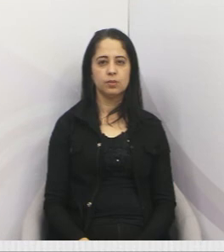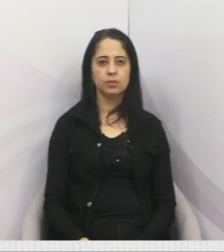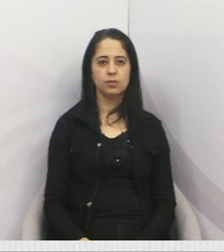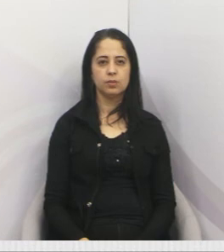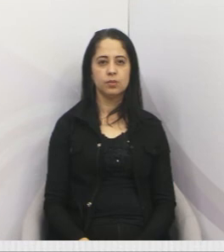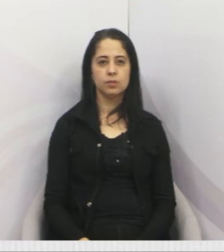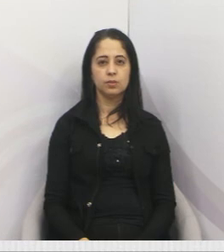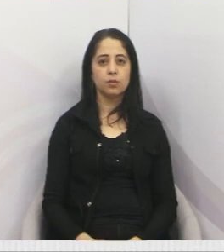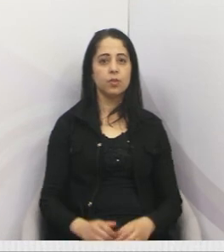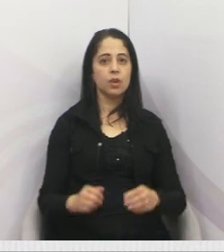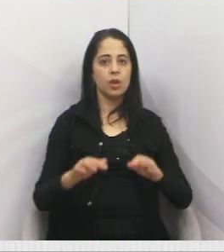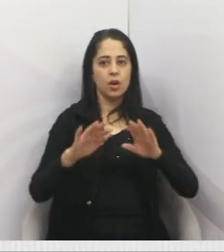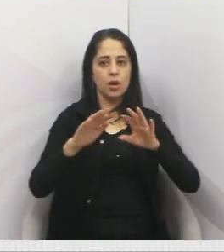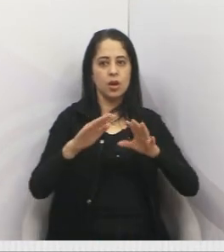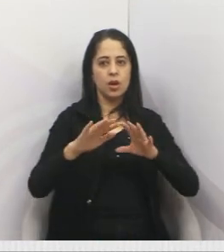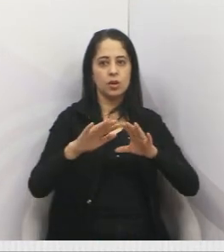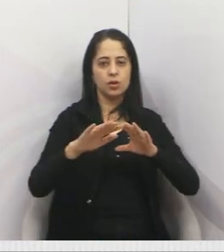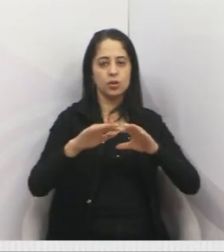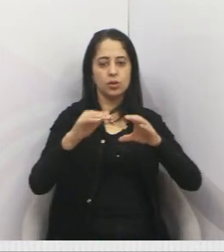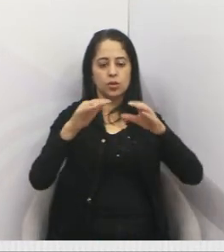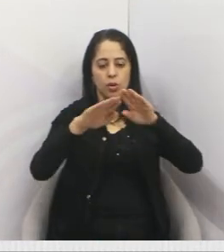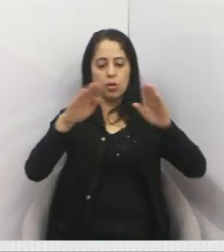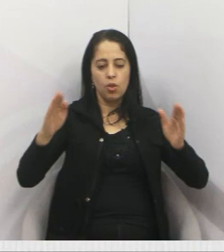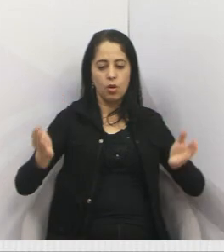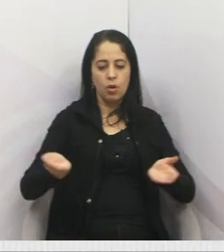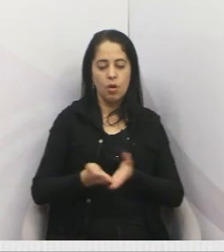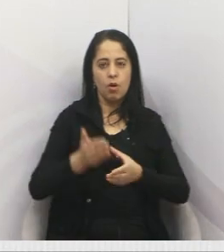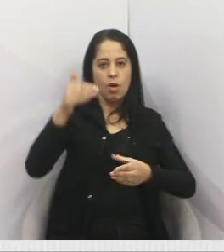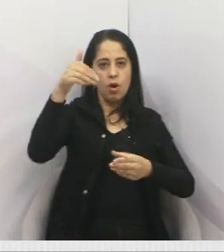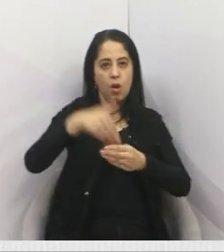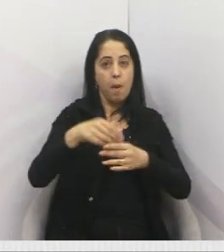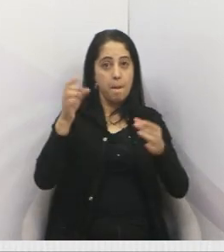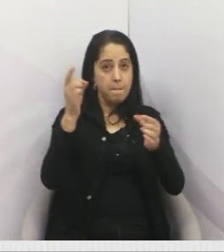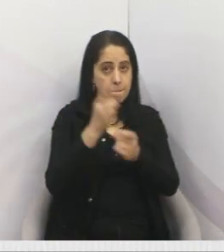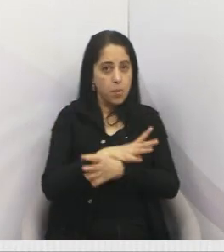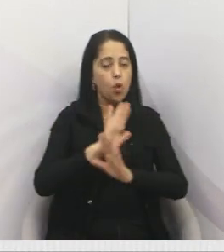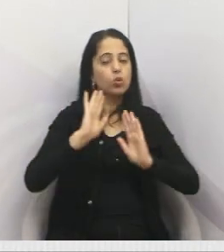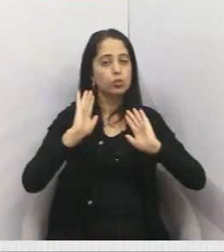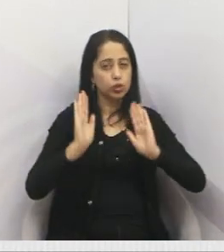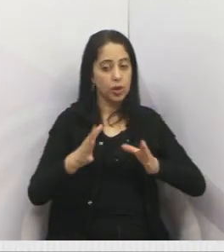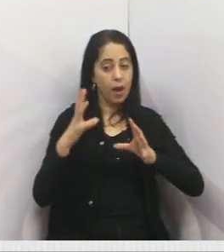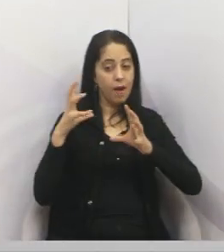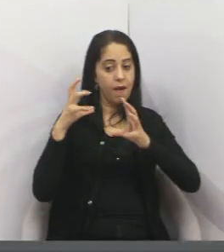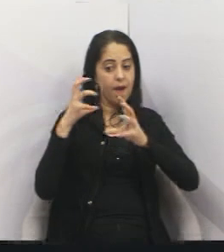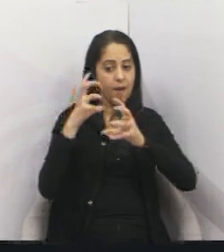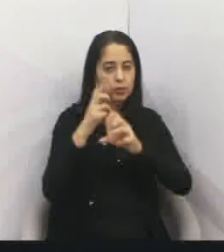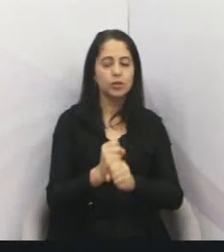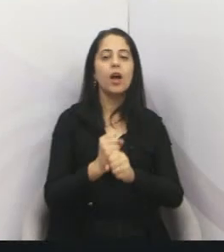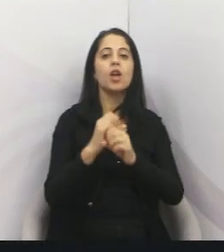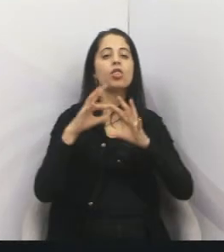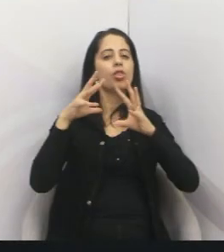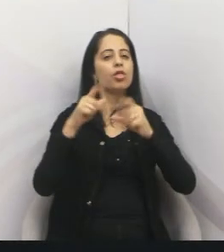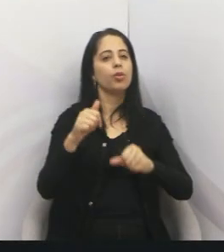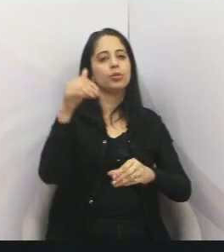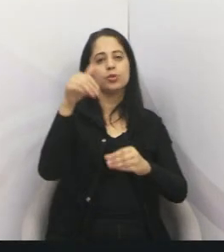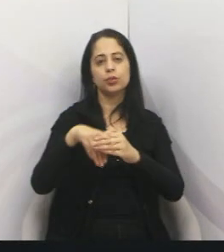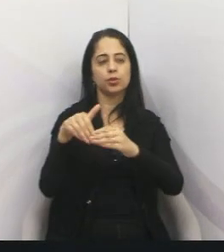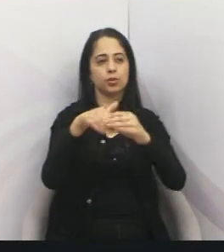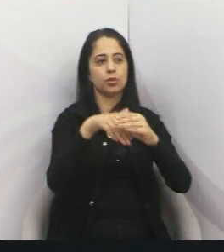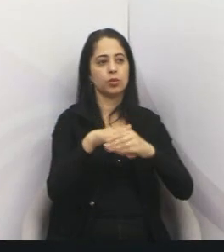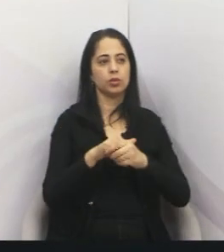As urnas acabaram agora, a gente está computando os votos. E a gente vai agora decidir nos